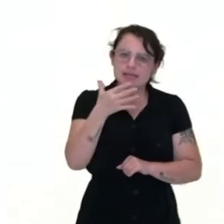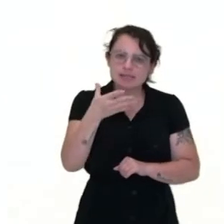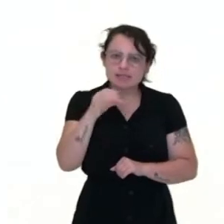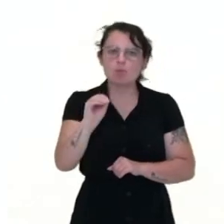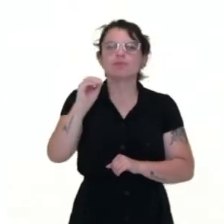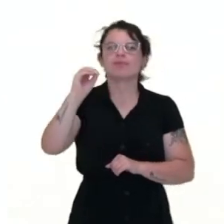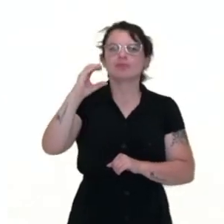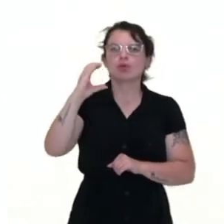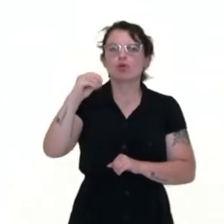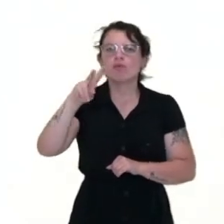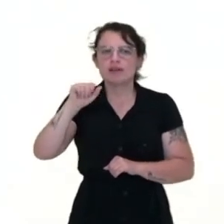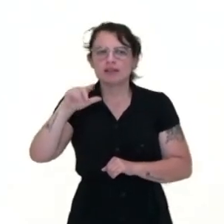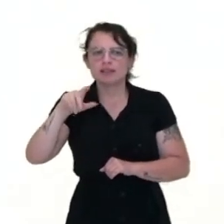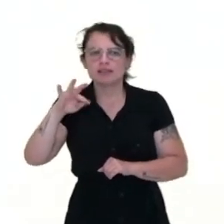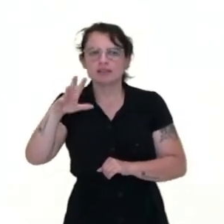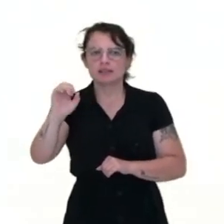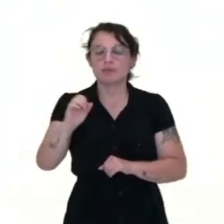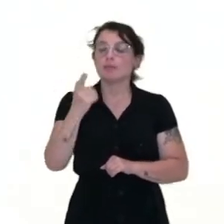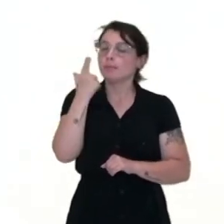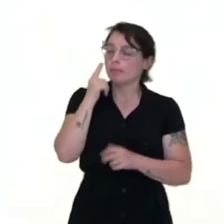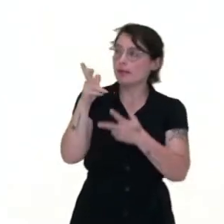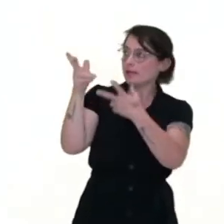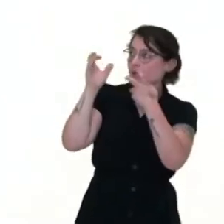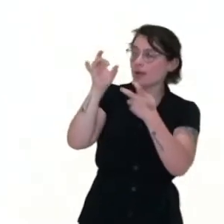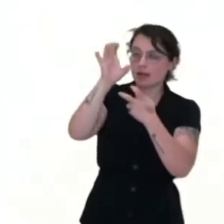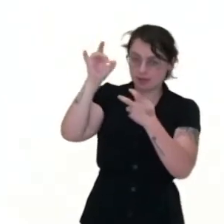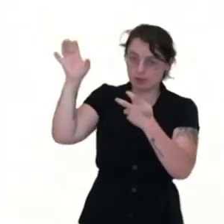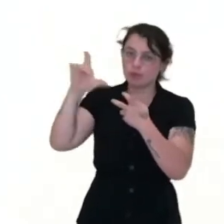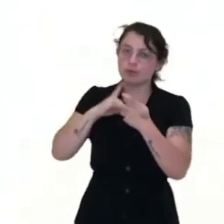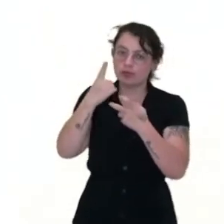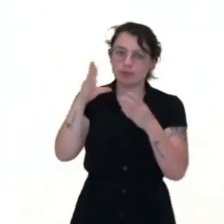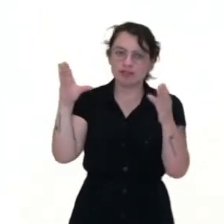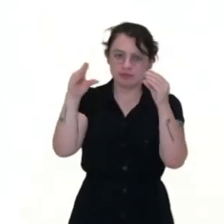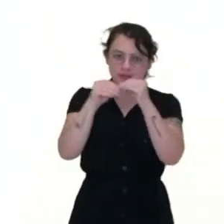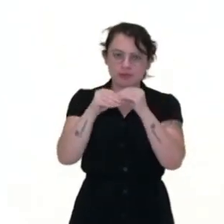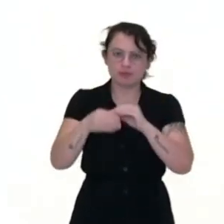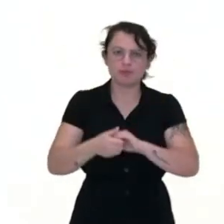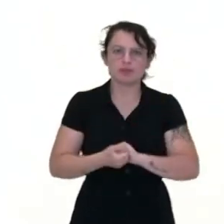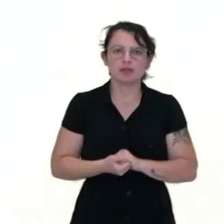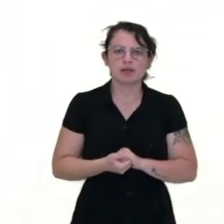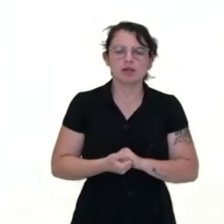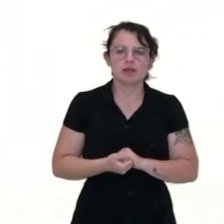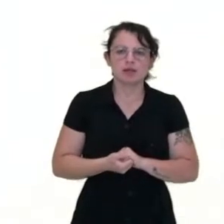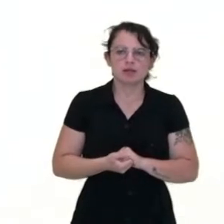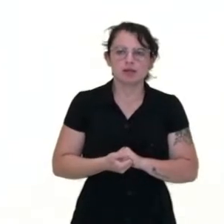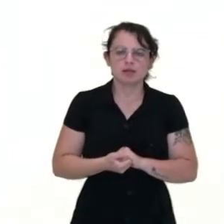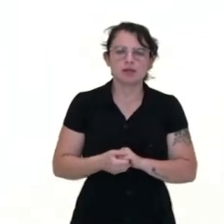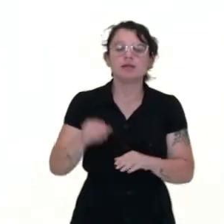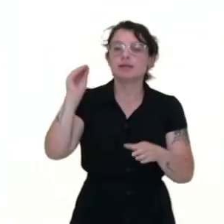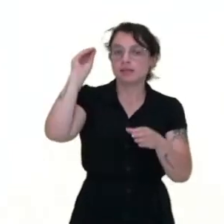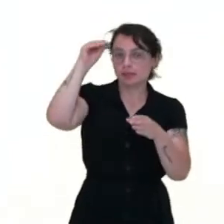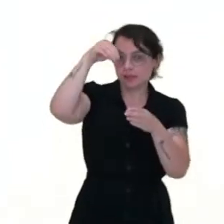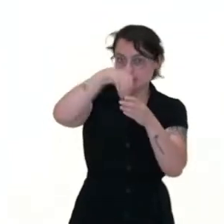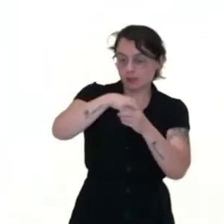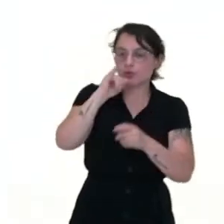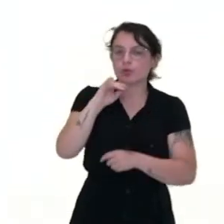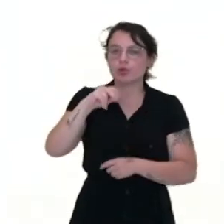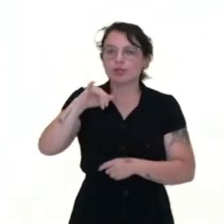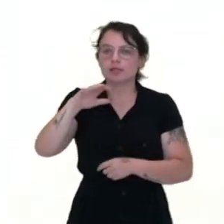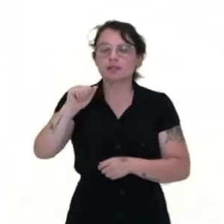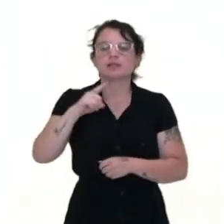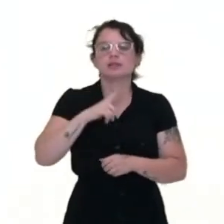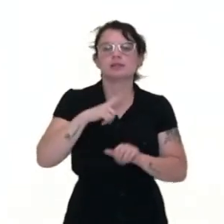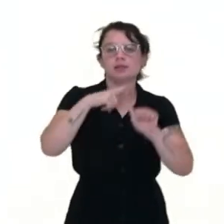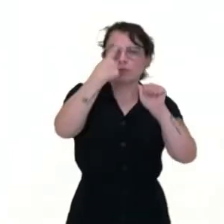particularidades, evidentemente. Observe, no caso da ligação iônica, nós temos um átomo cedendo